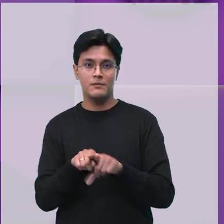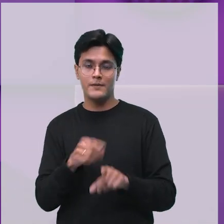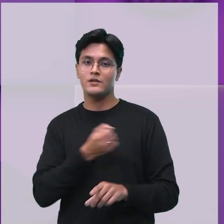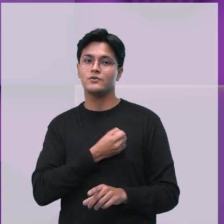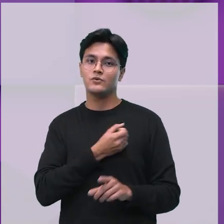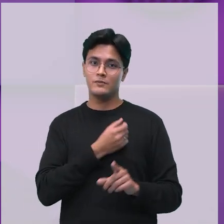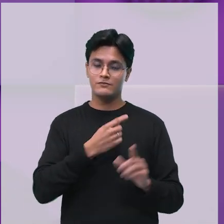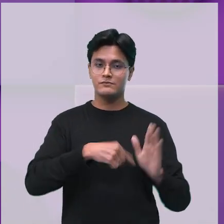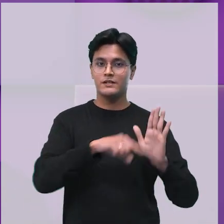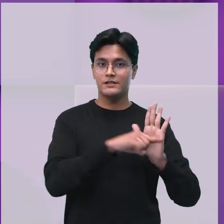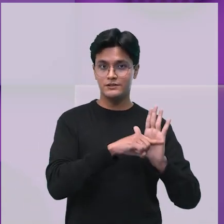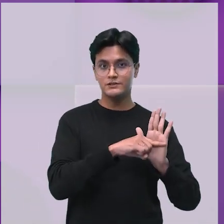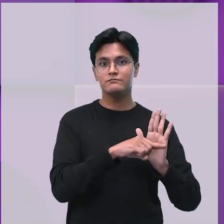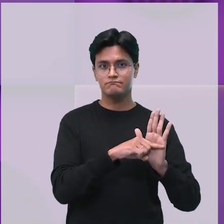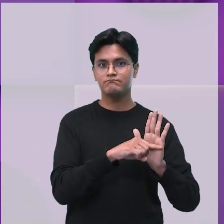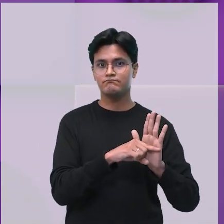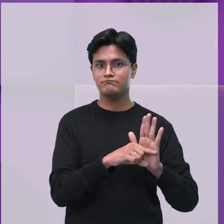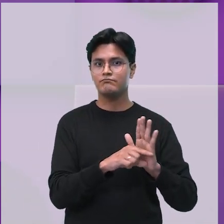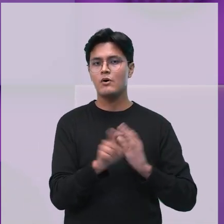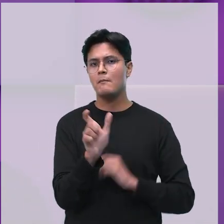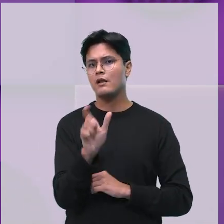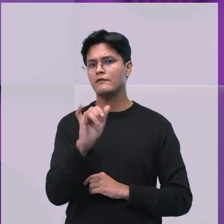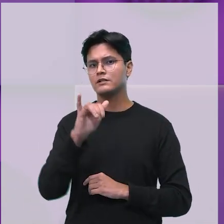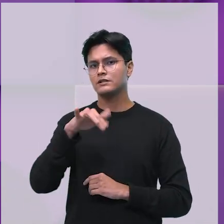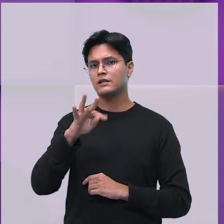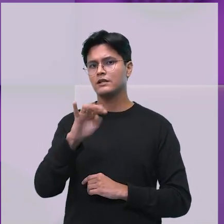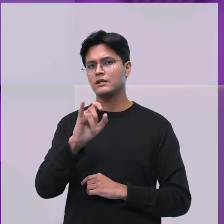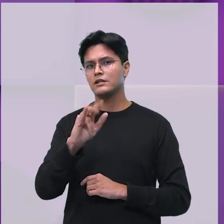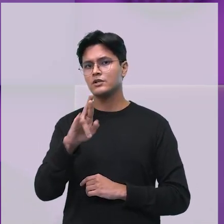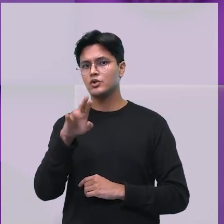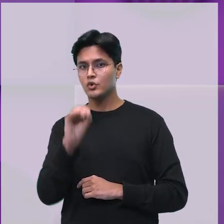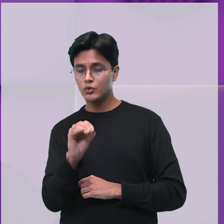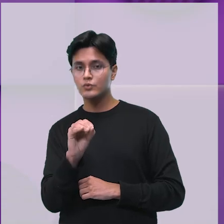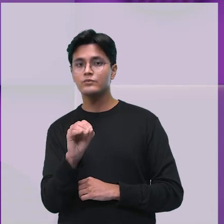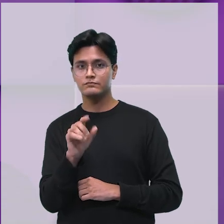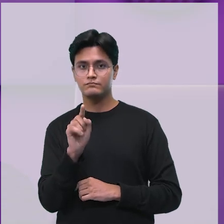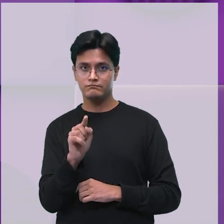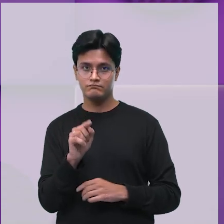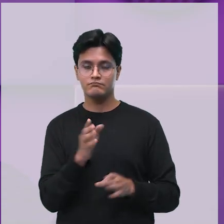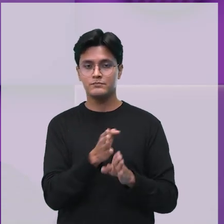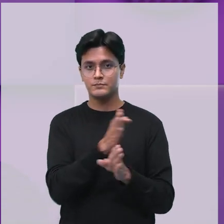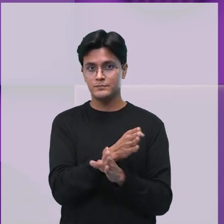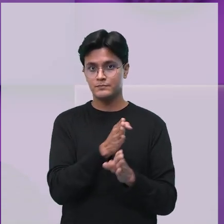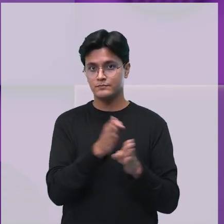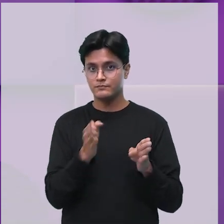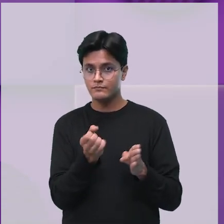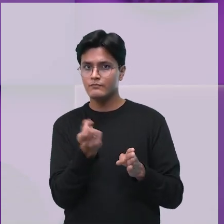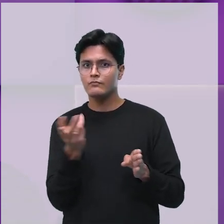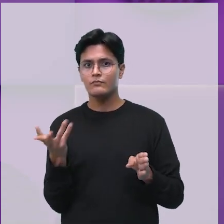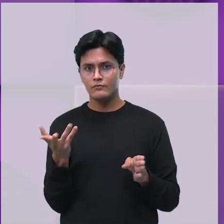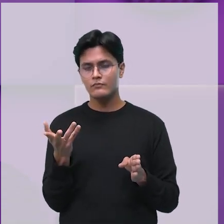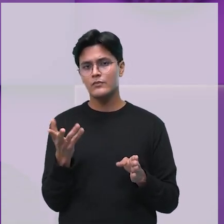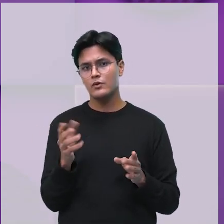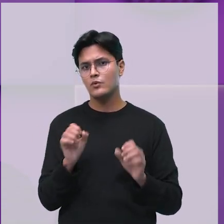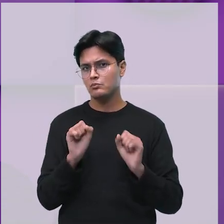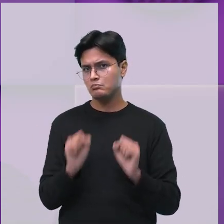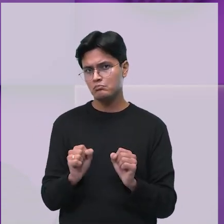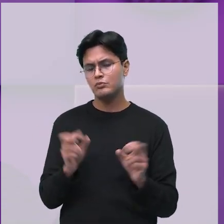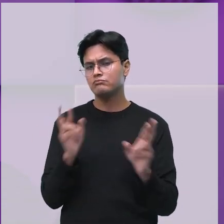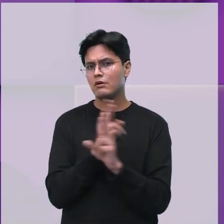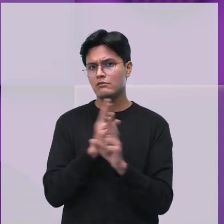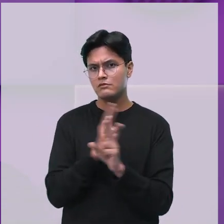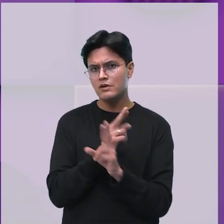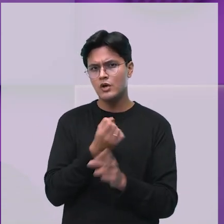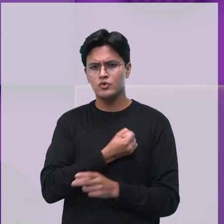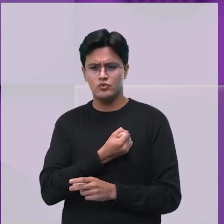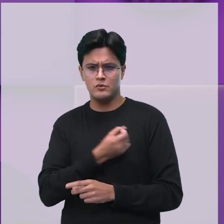negativos tá essa palavrinha inteiro a gente pode eh eh pensar que se trata de um número